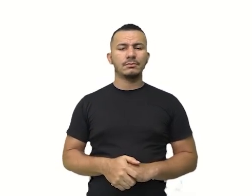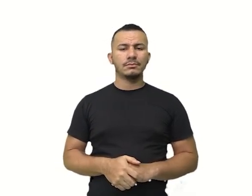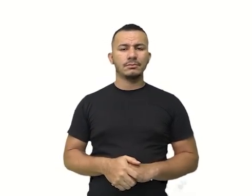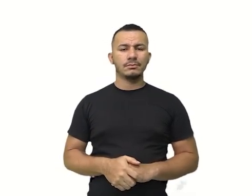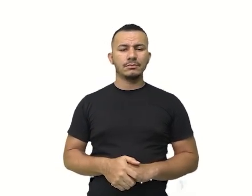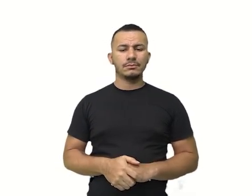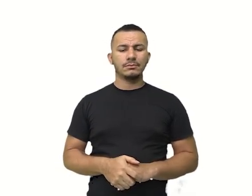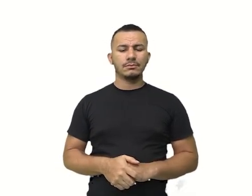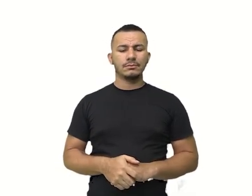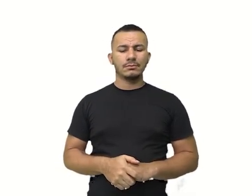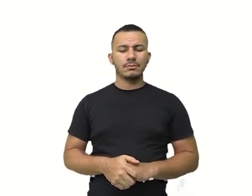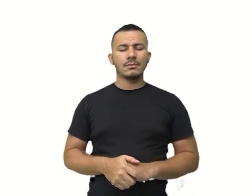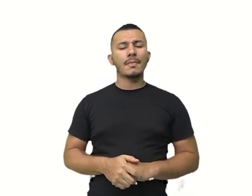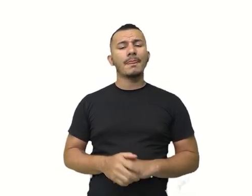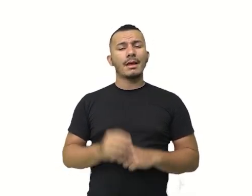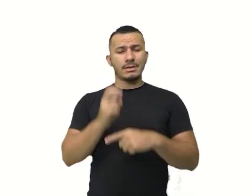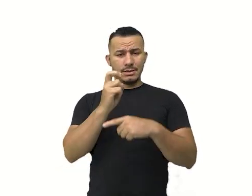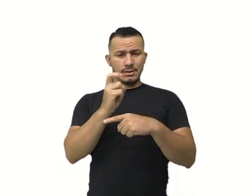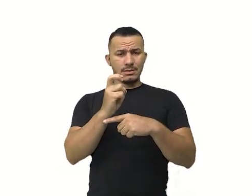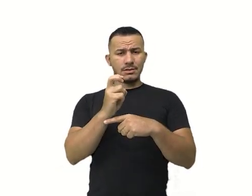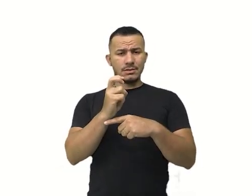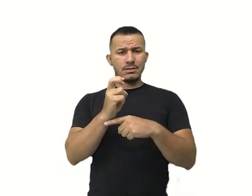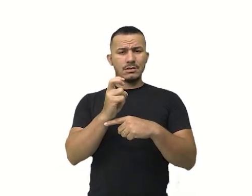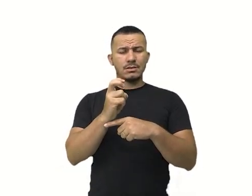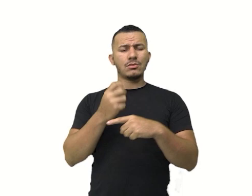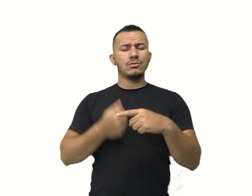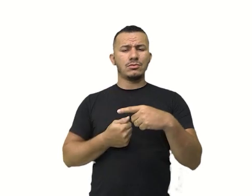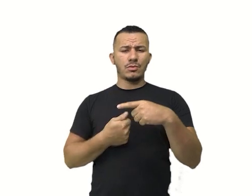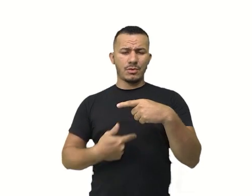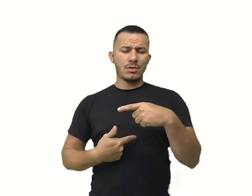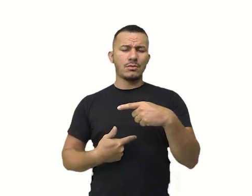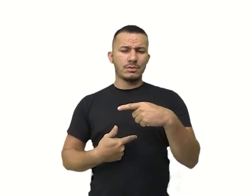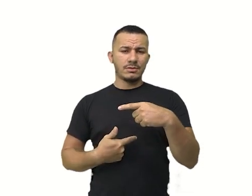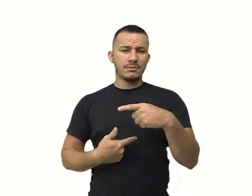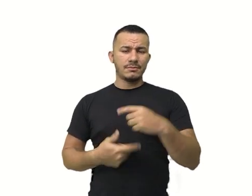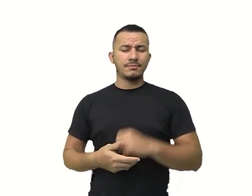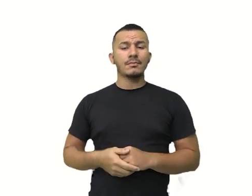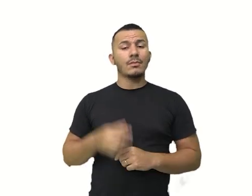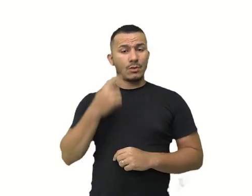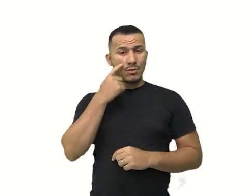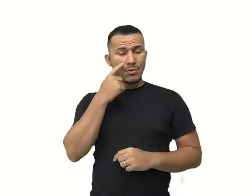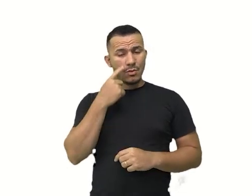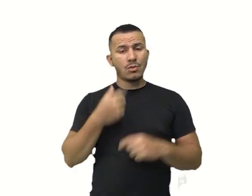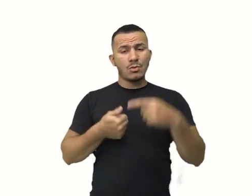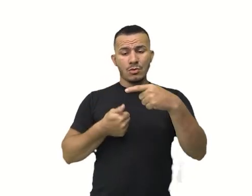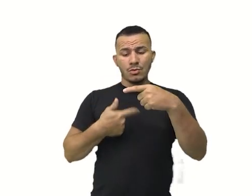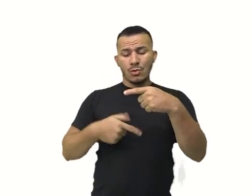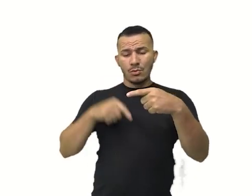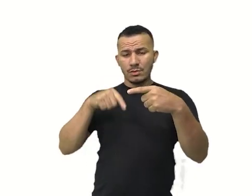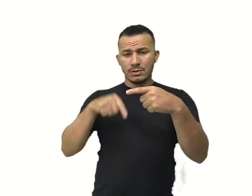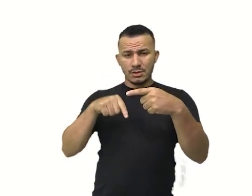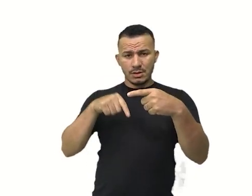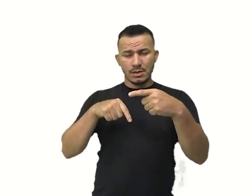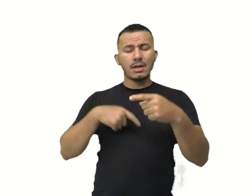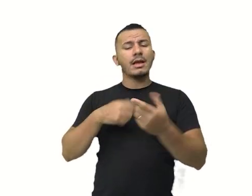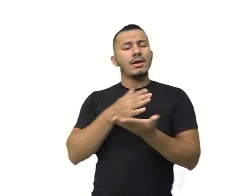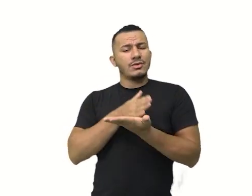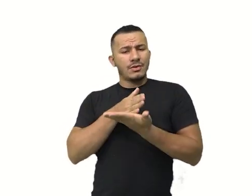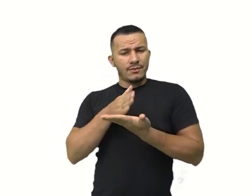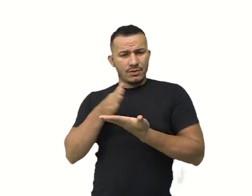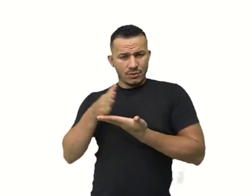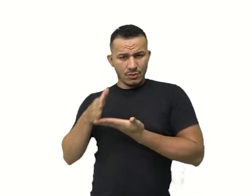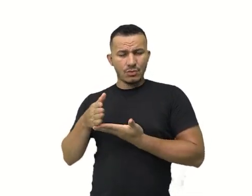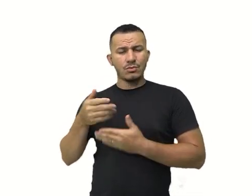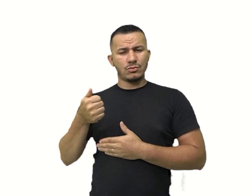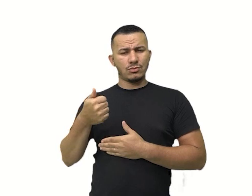pagou é 5 sobre 12. Quer dizer que a dívida foi dividida em